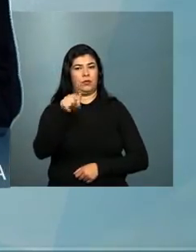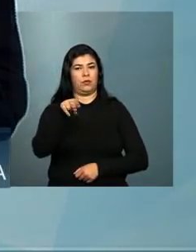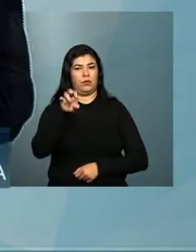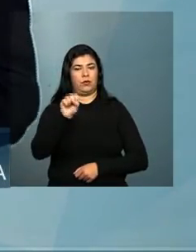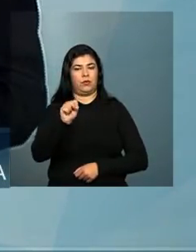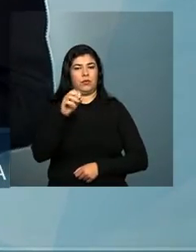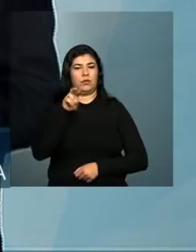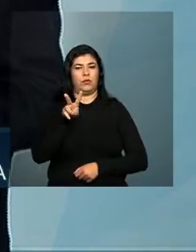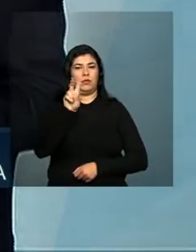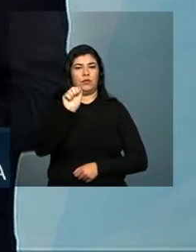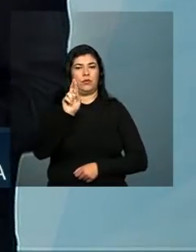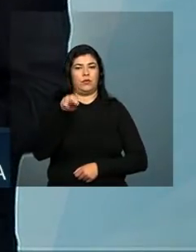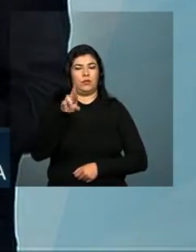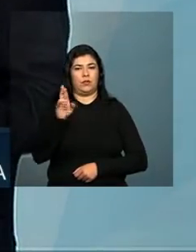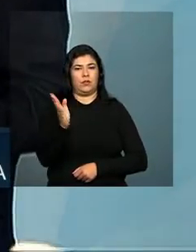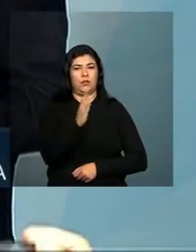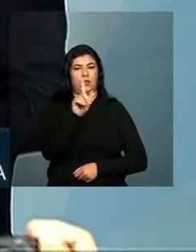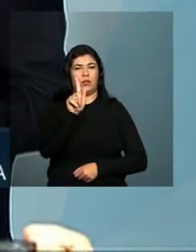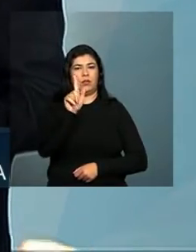Gilberto Kassab,